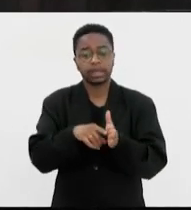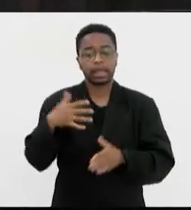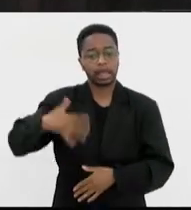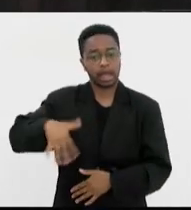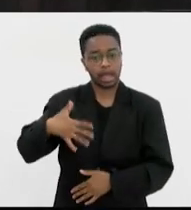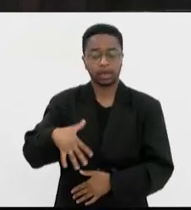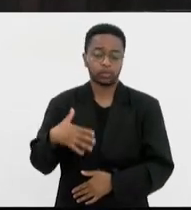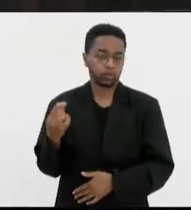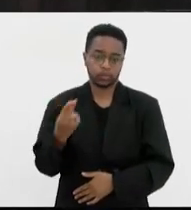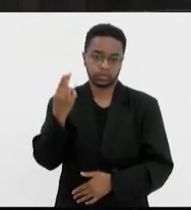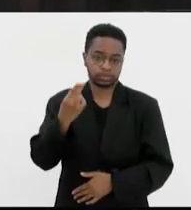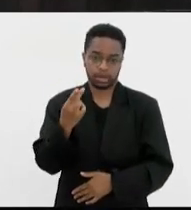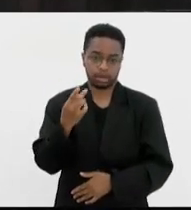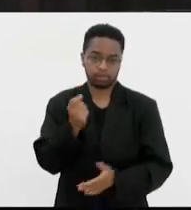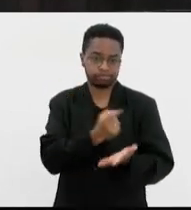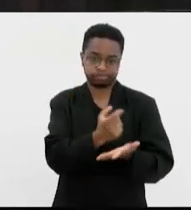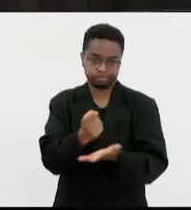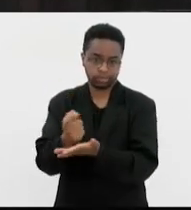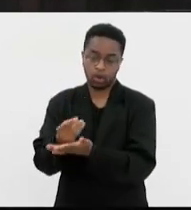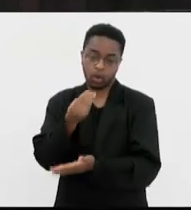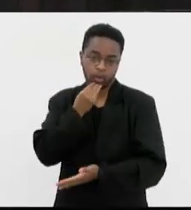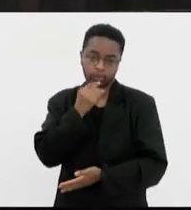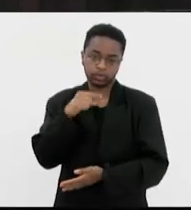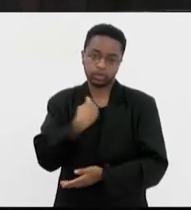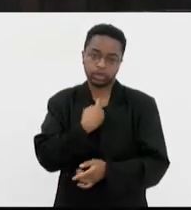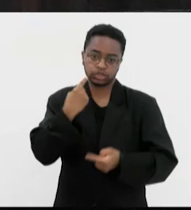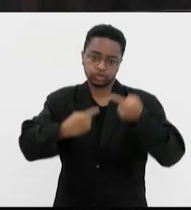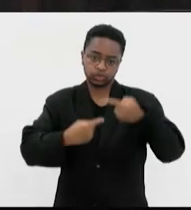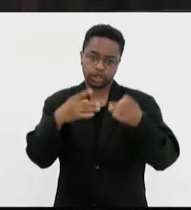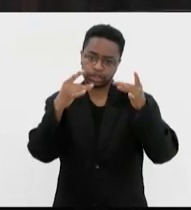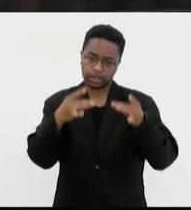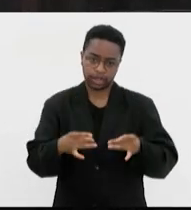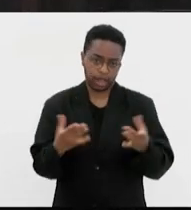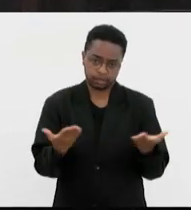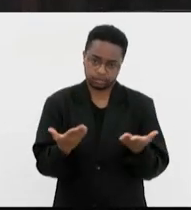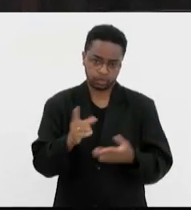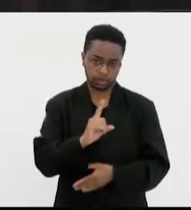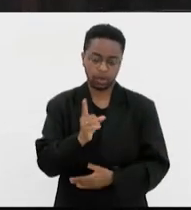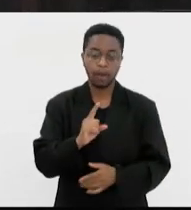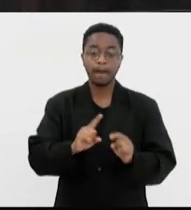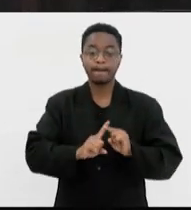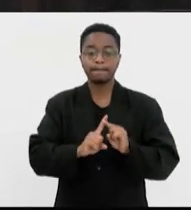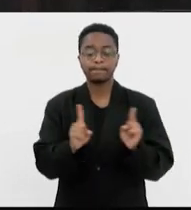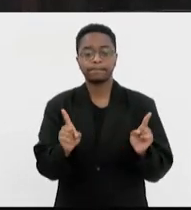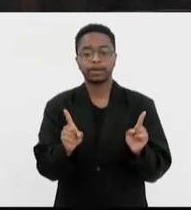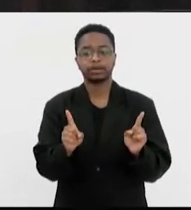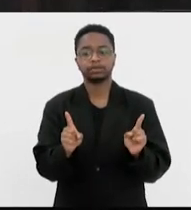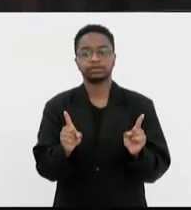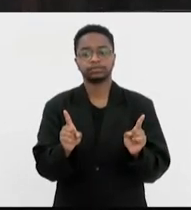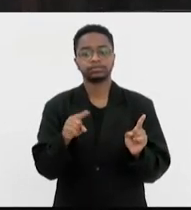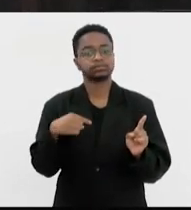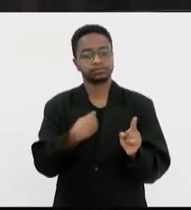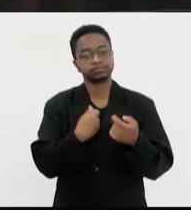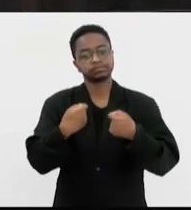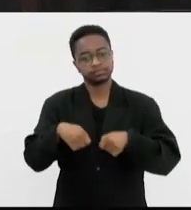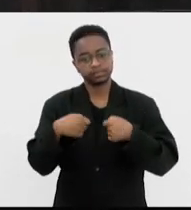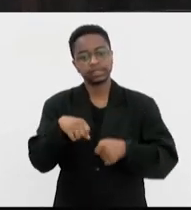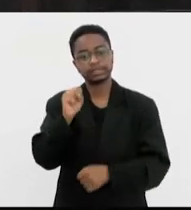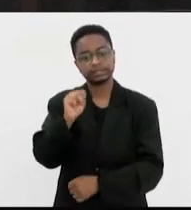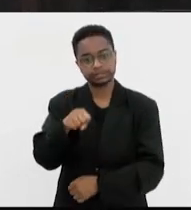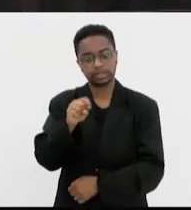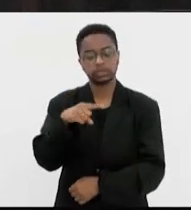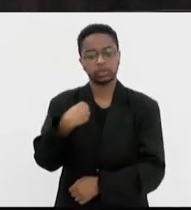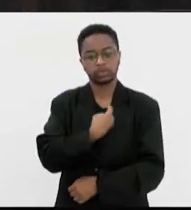inacessível. Obviamente, a gente não vai debater toda a minúcia disso dentro da isenção fiscal, mas devemos sim, como